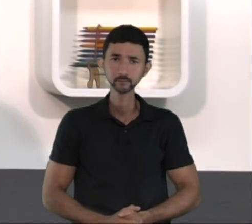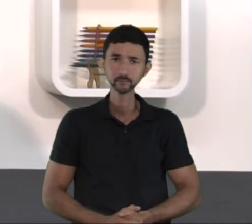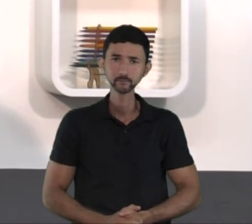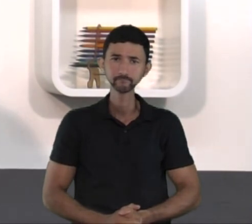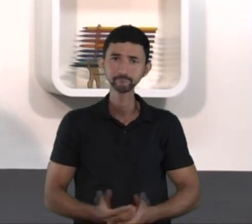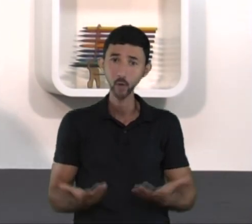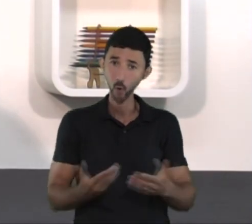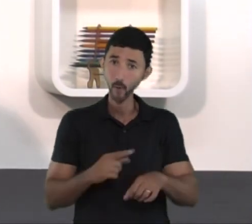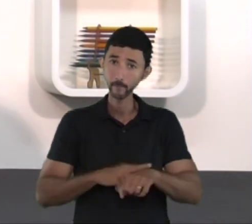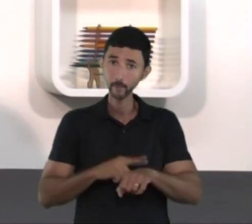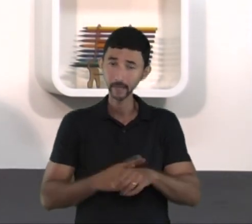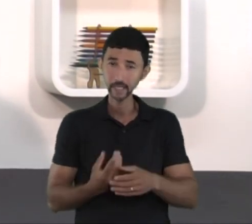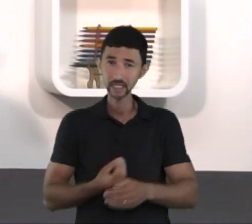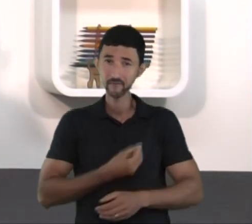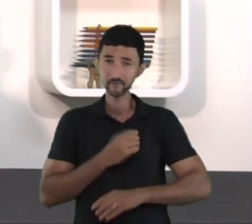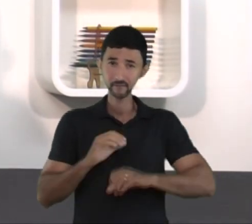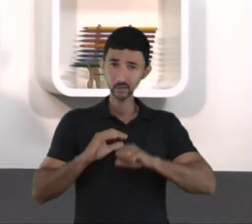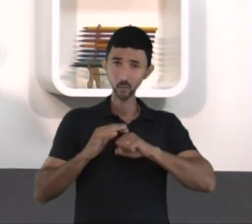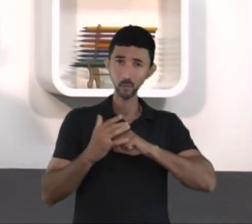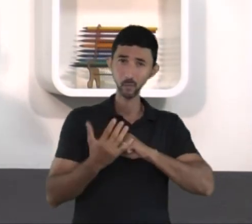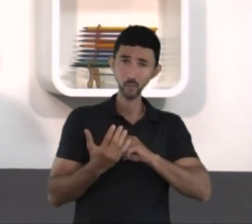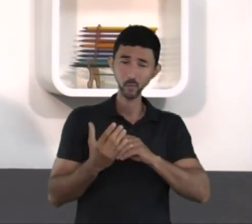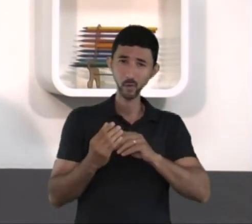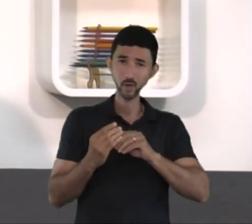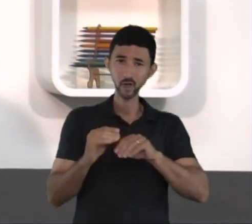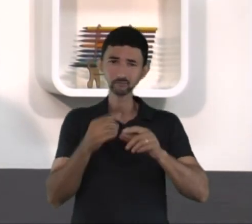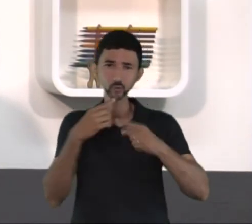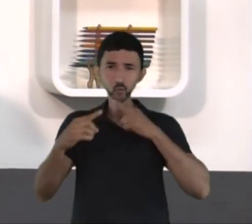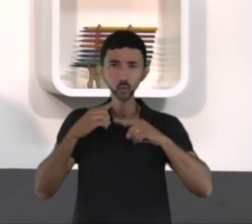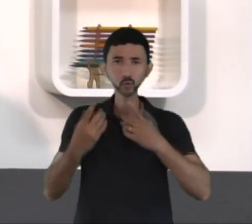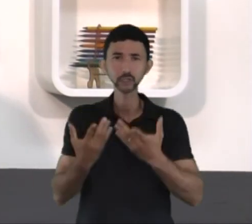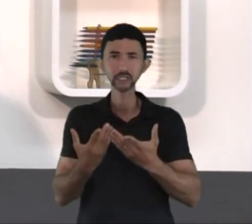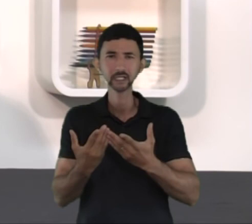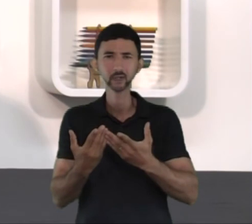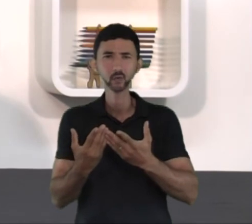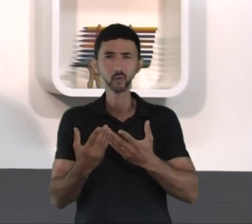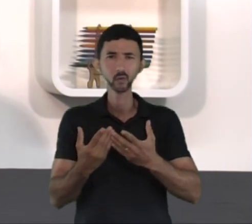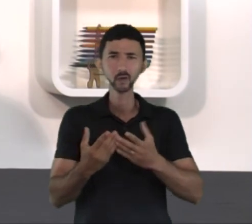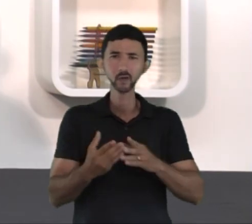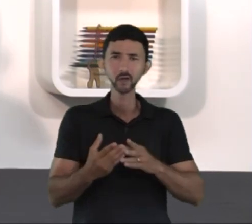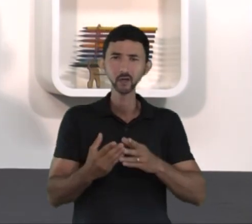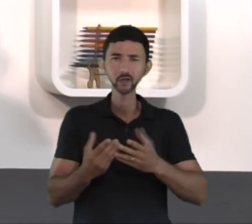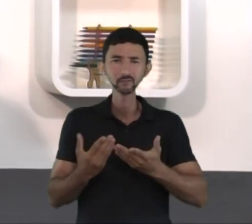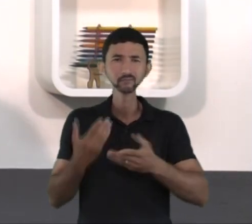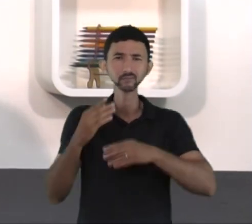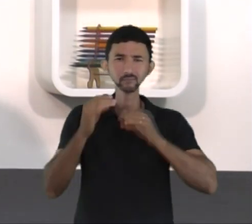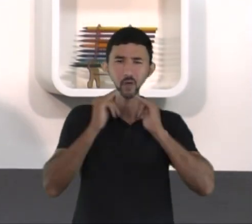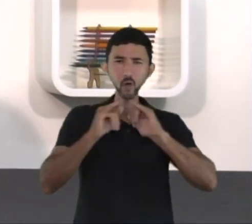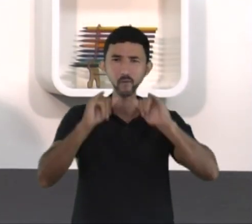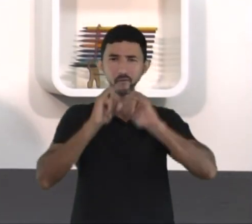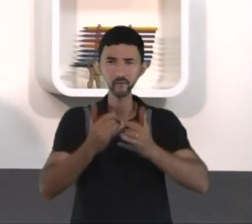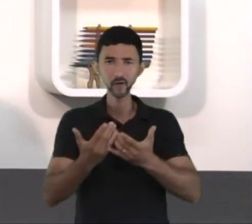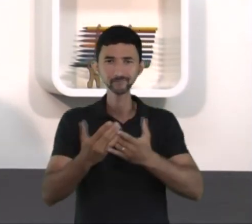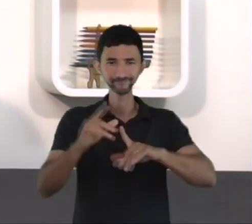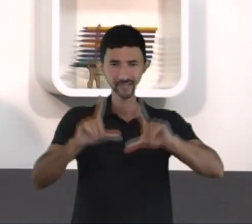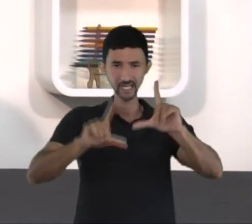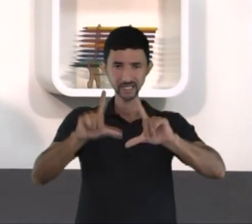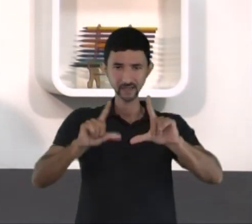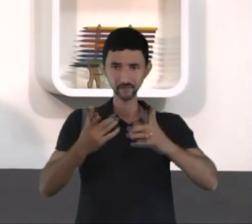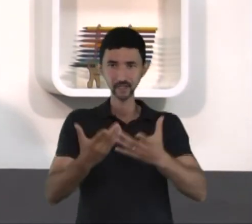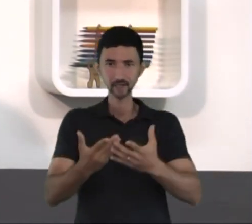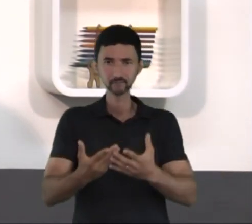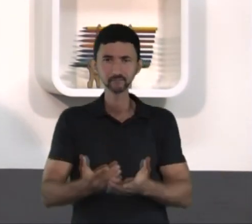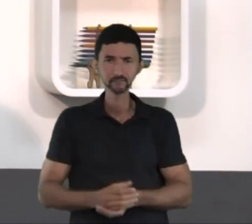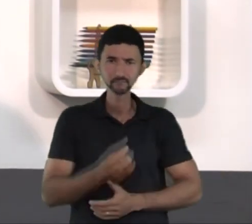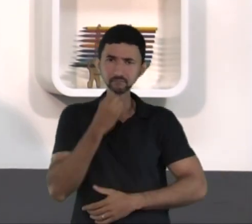esse momento que a gente está vivendo, de estar discutindo, de estar podendo chegar até vocês dessa forma, que para mim